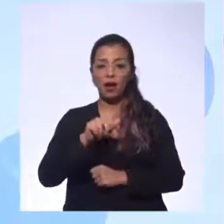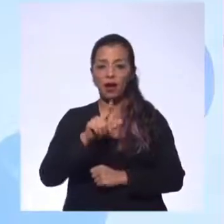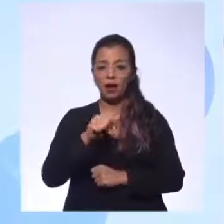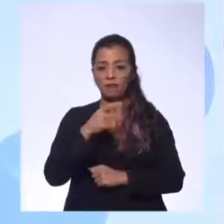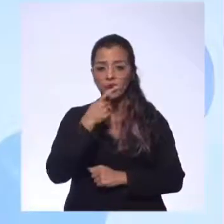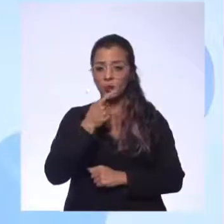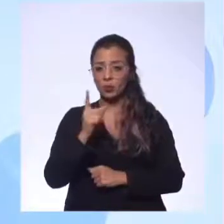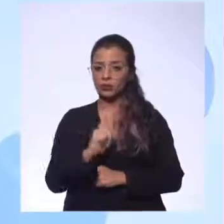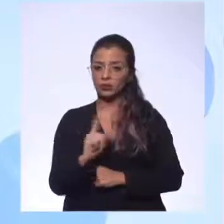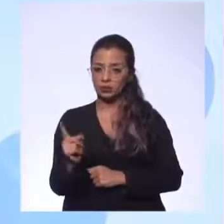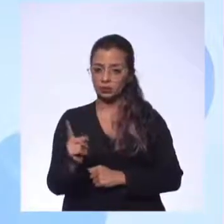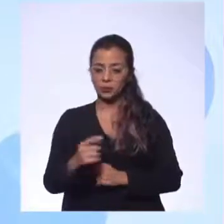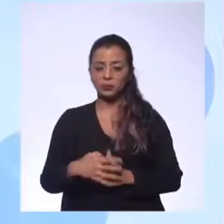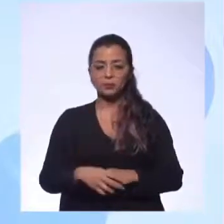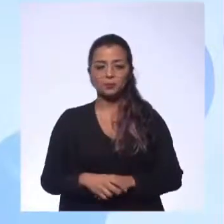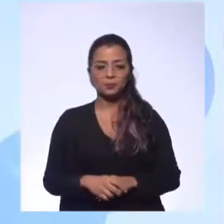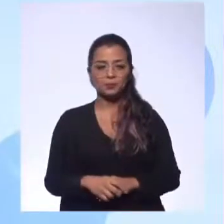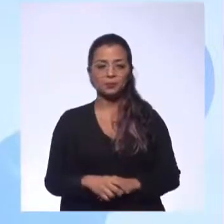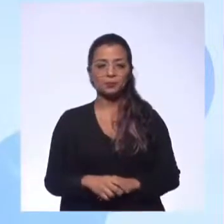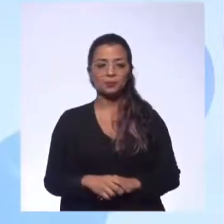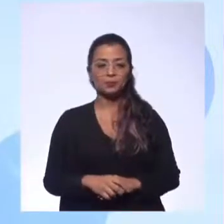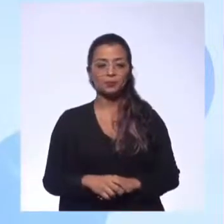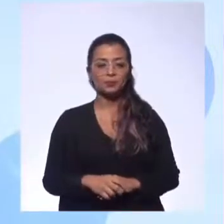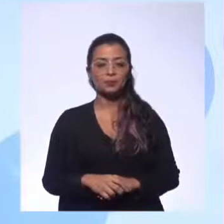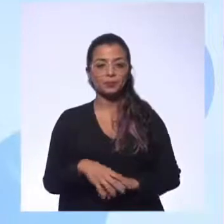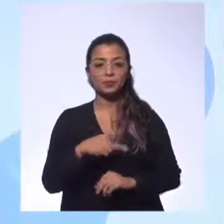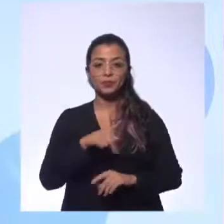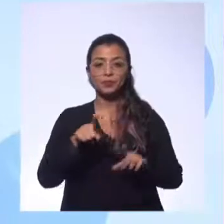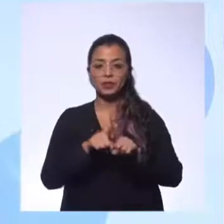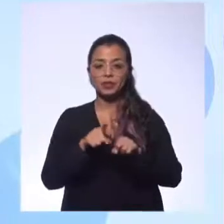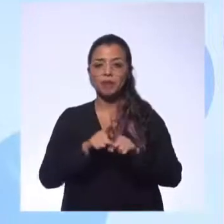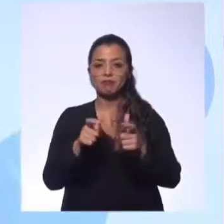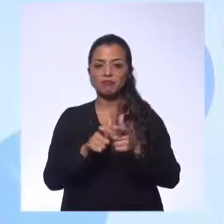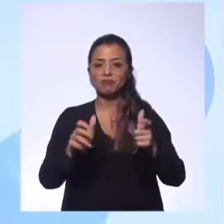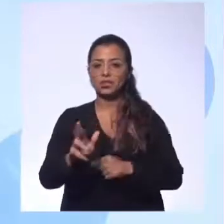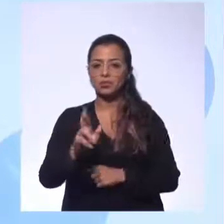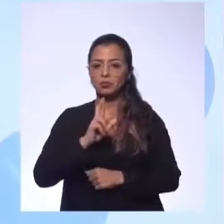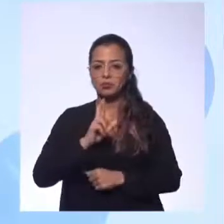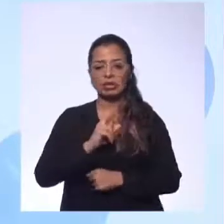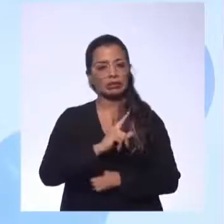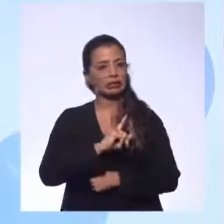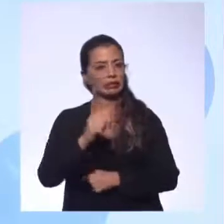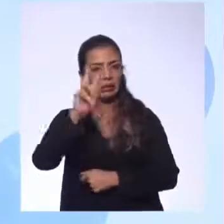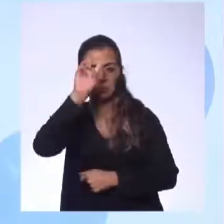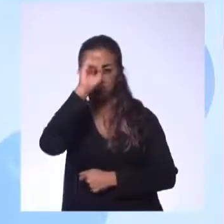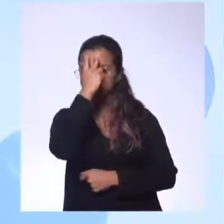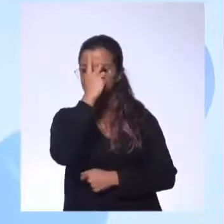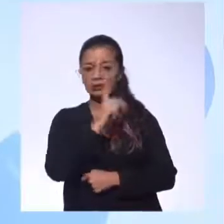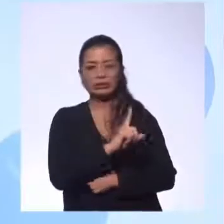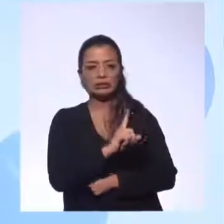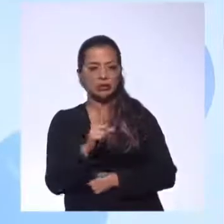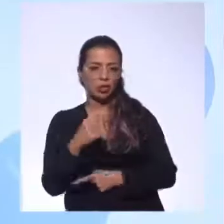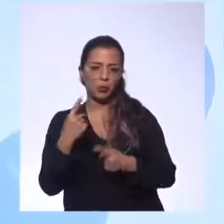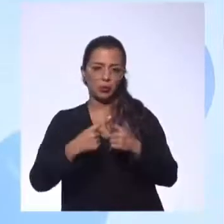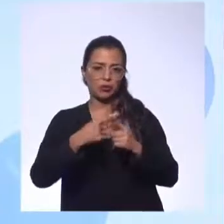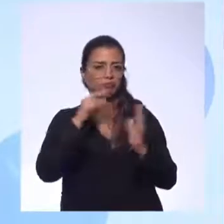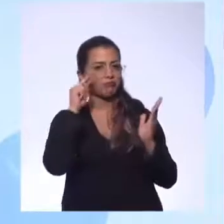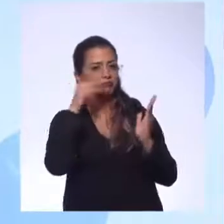que não, né? Aí os professores também respondendo que não, ainda não mudaram de opinião só por causa dos